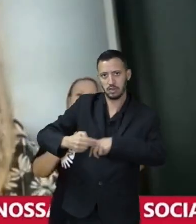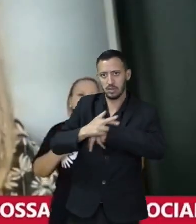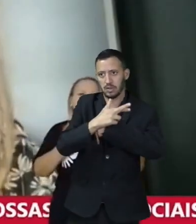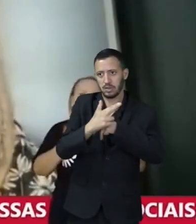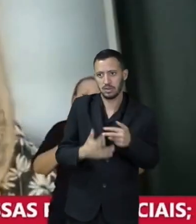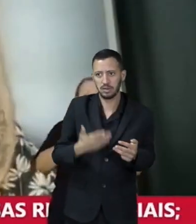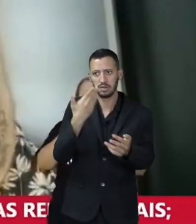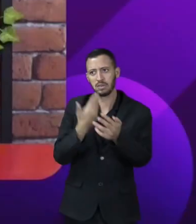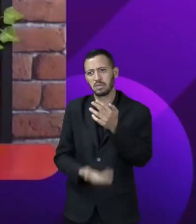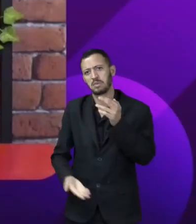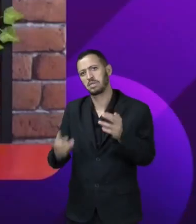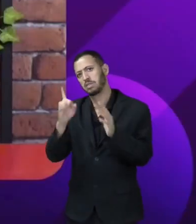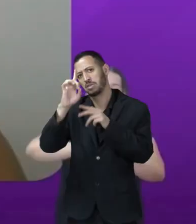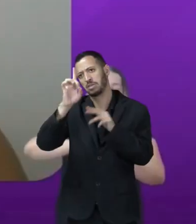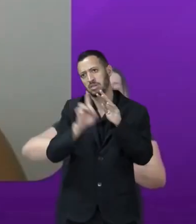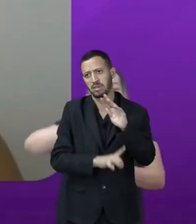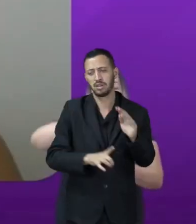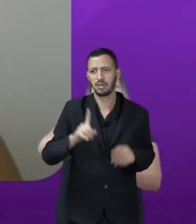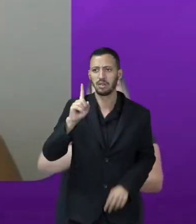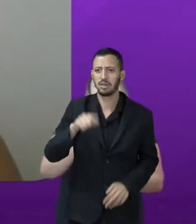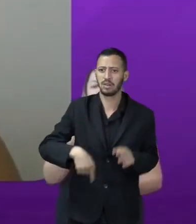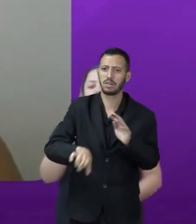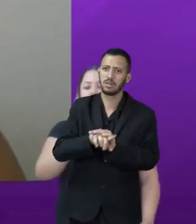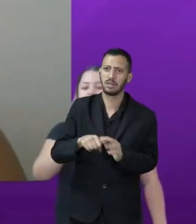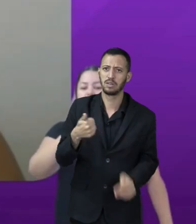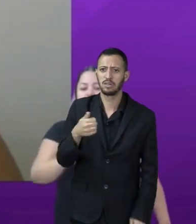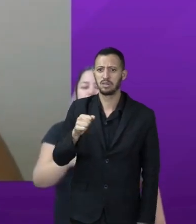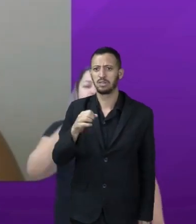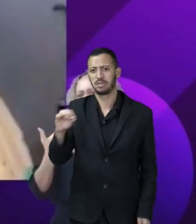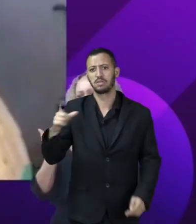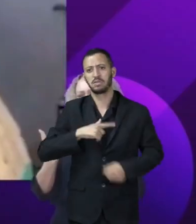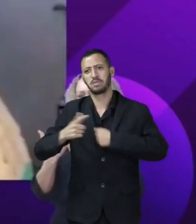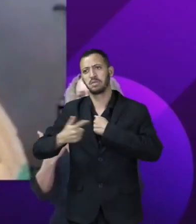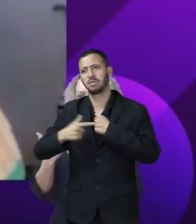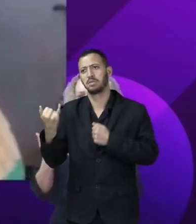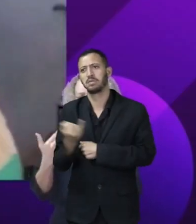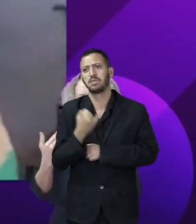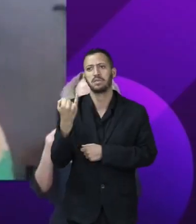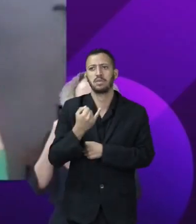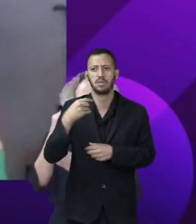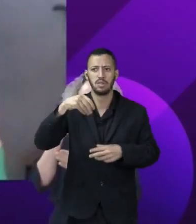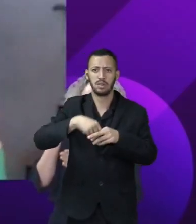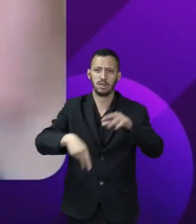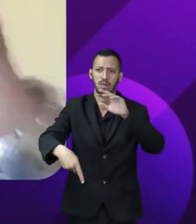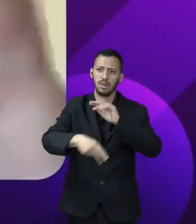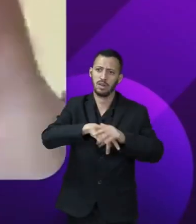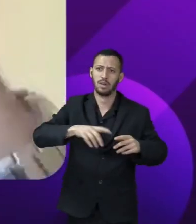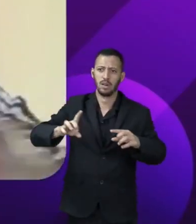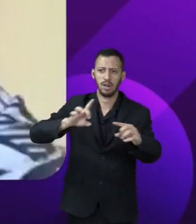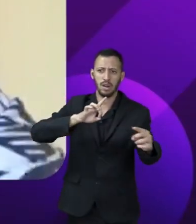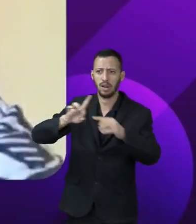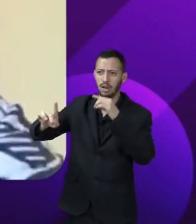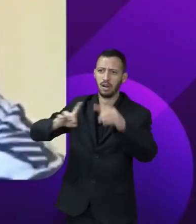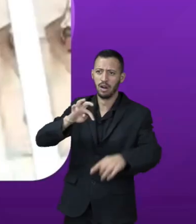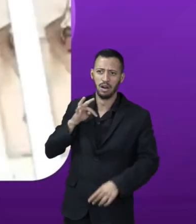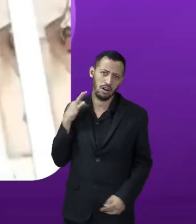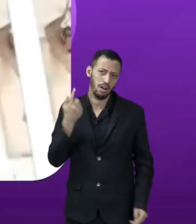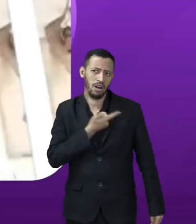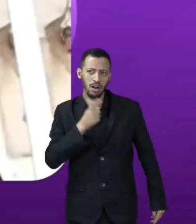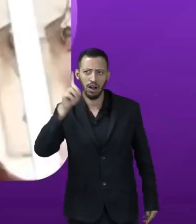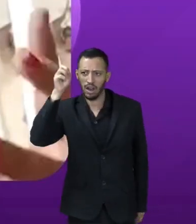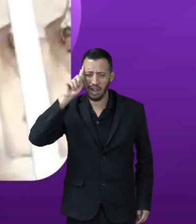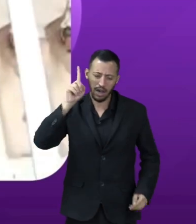muita perda de direitos. O LIC 180 tem papel importante e também vai estabelecer um diálogo. A importância da rotatividade.